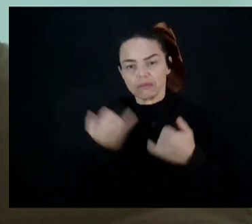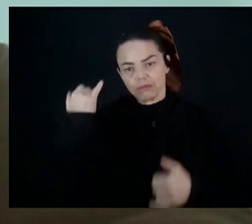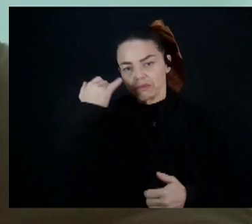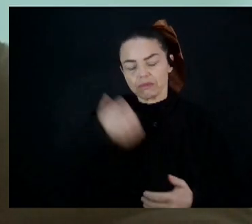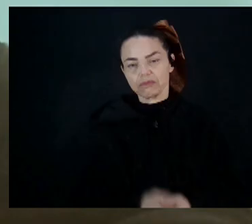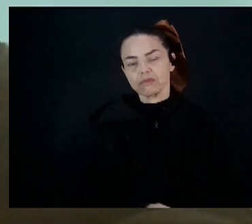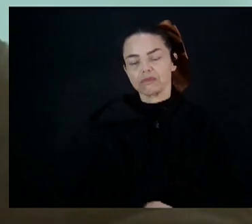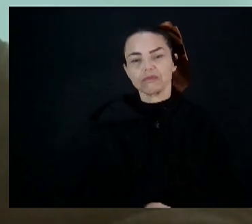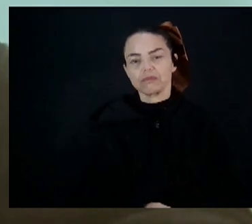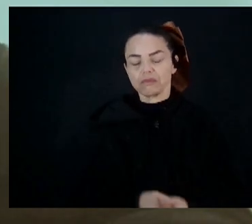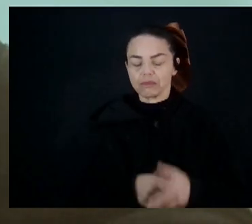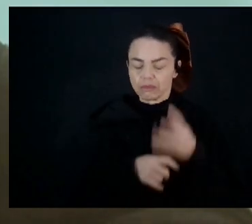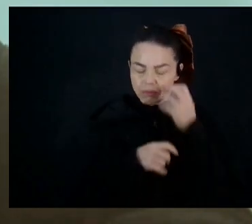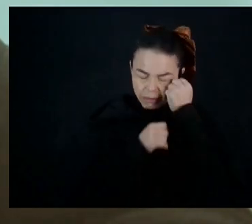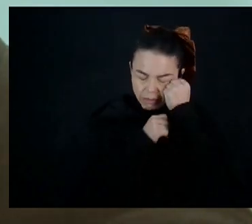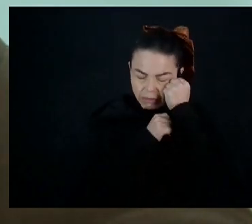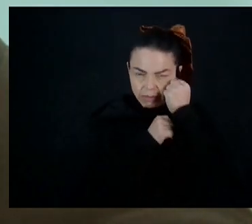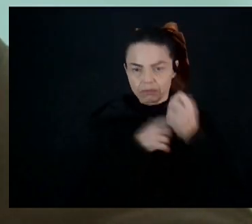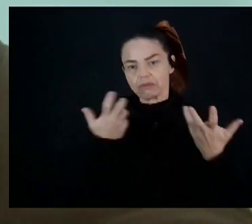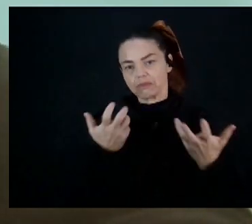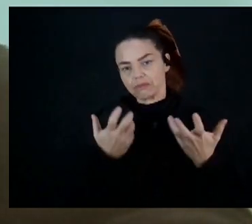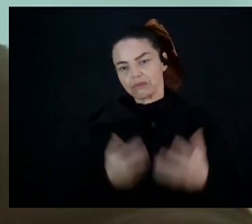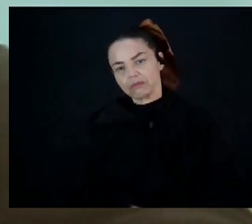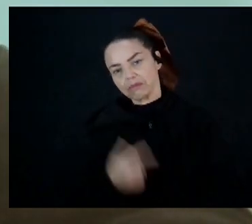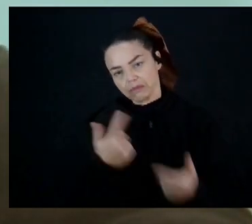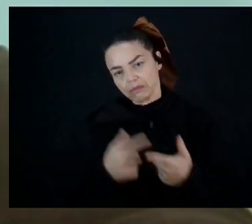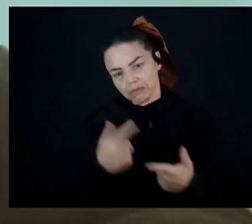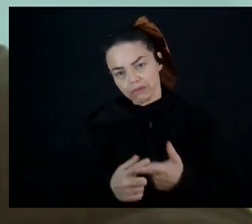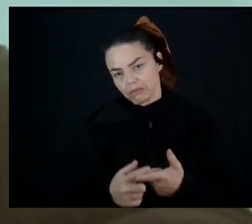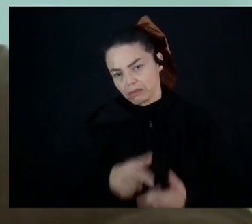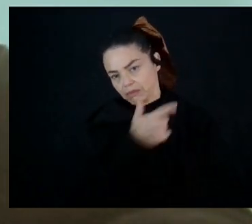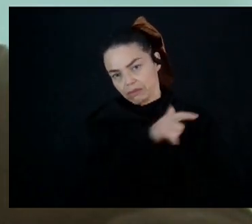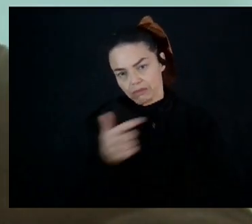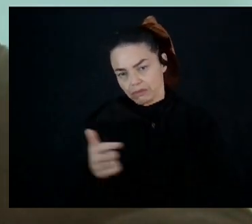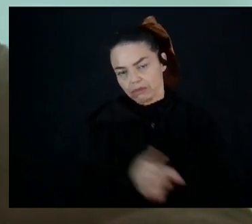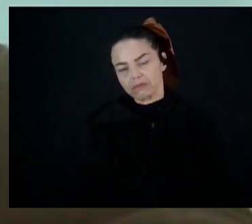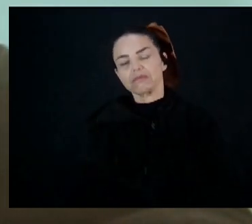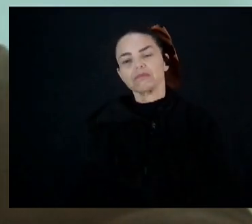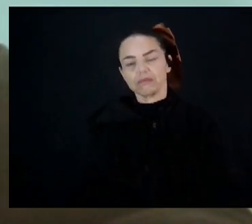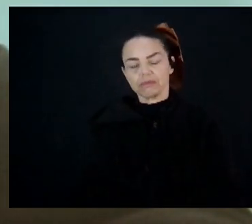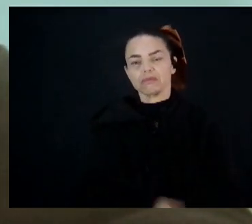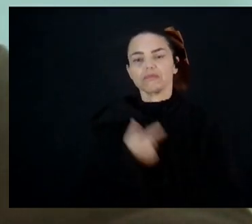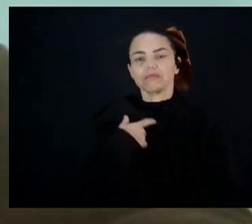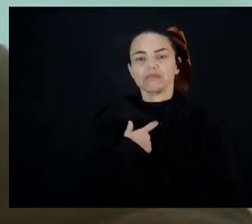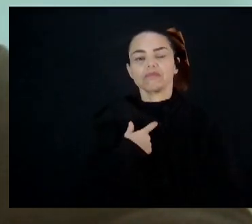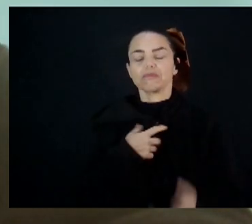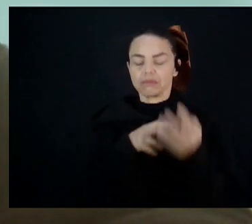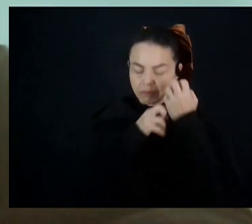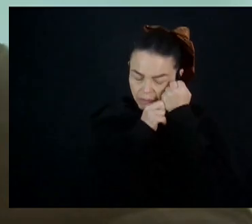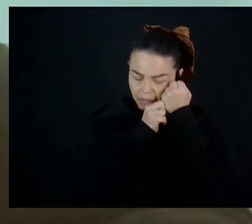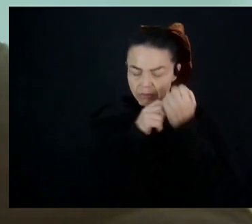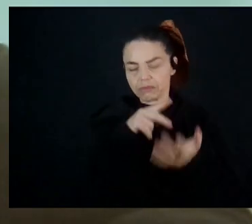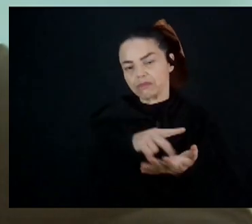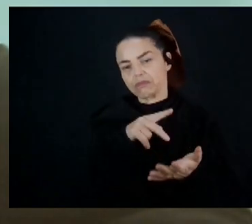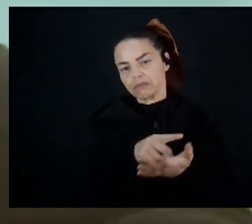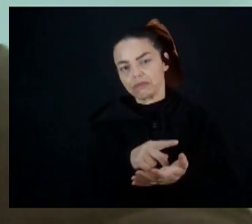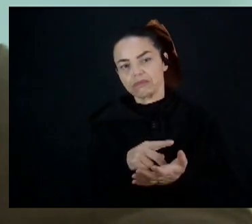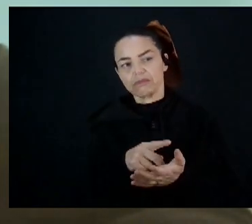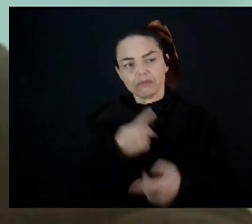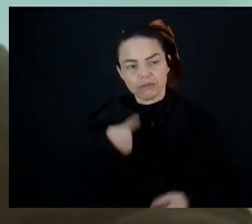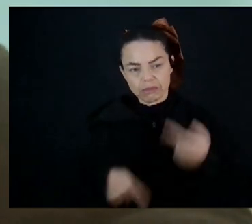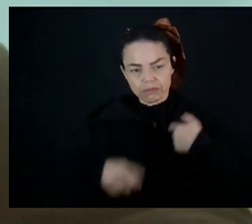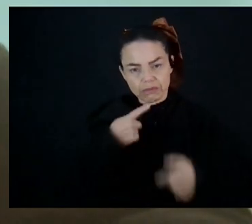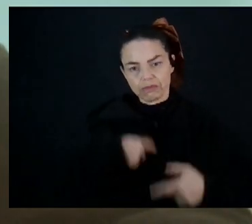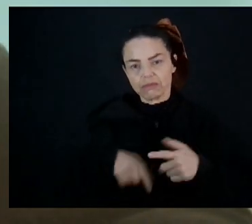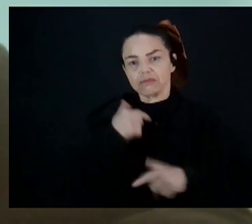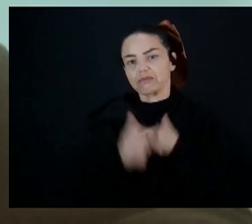gente quer ou porque a gente não tem outra coisa para fazer. A gente dorme porque realmente é o organismo